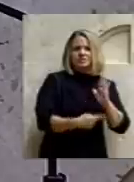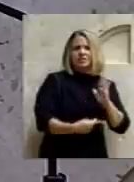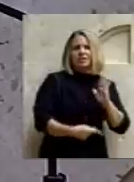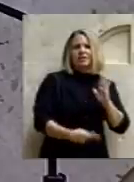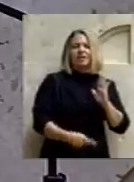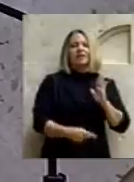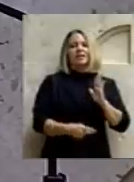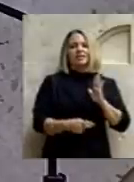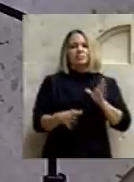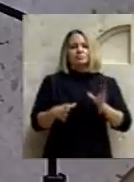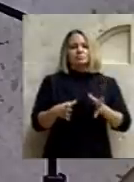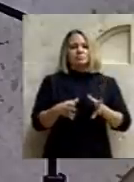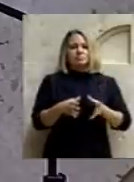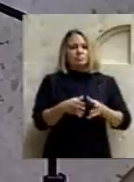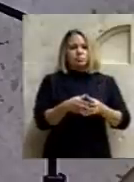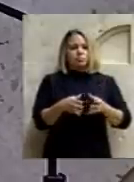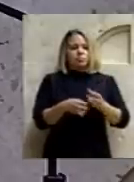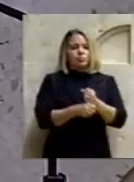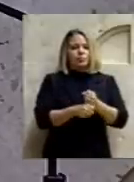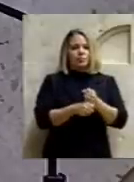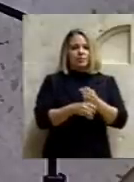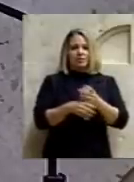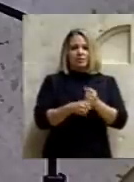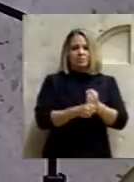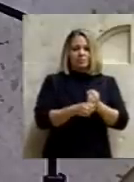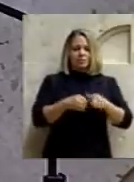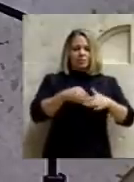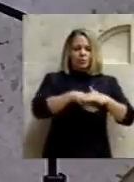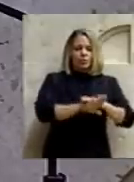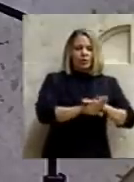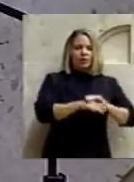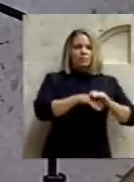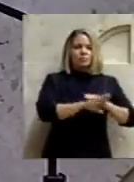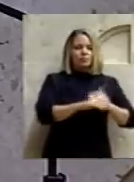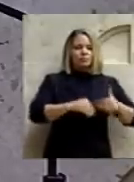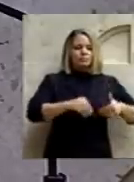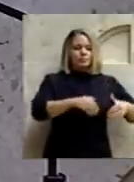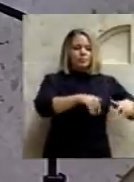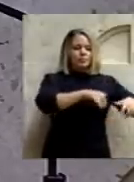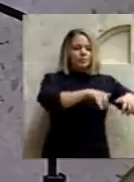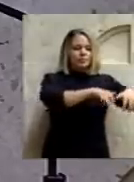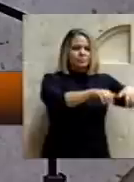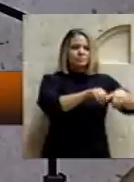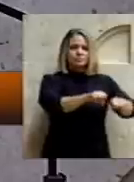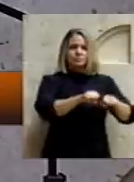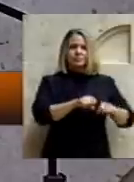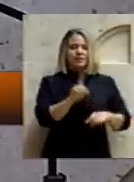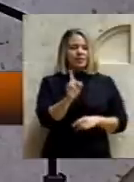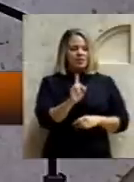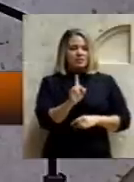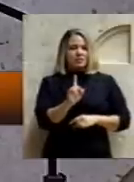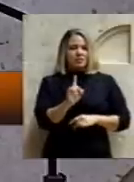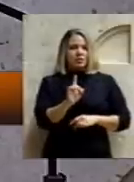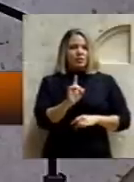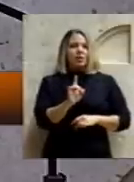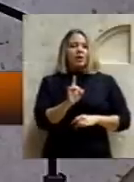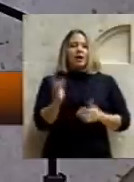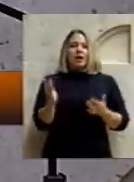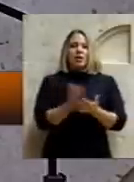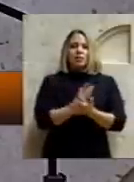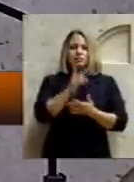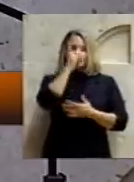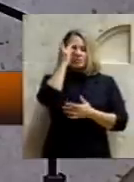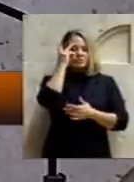Não são processos que se acumulam nos escaninhos das salas dos magistrados. Não é a pretensão de milhões que